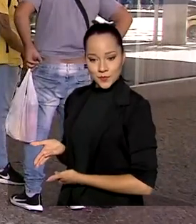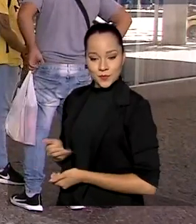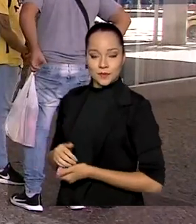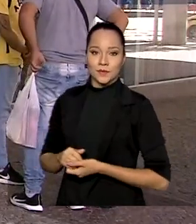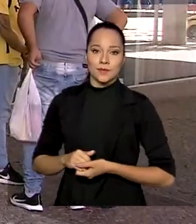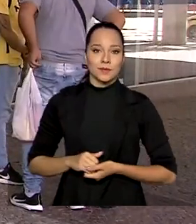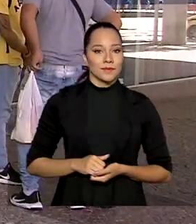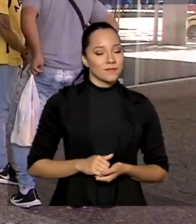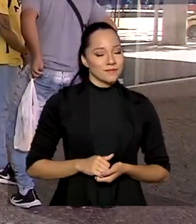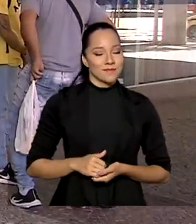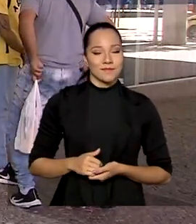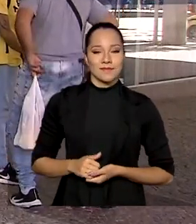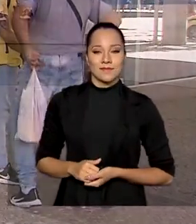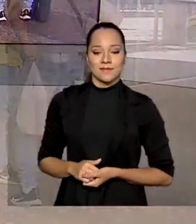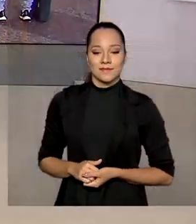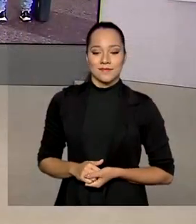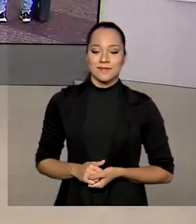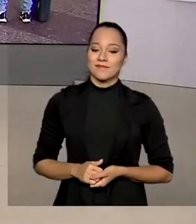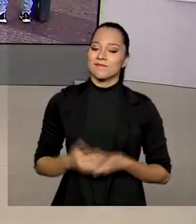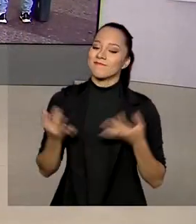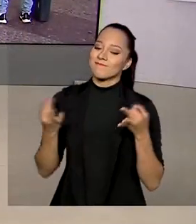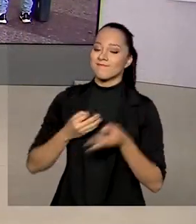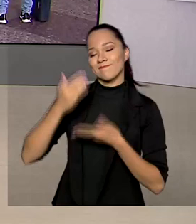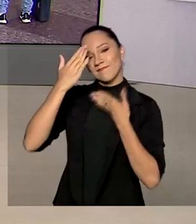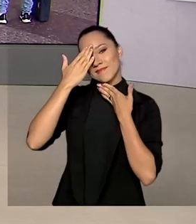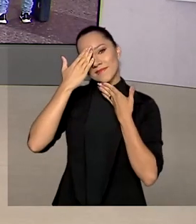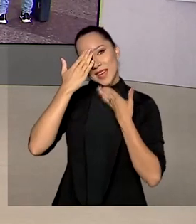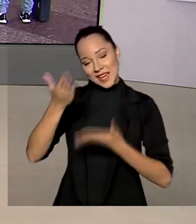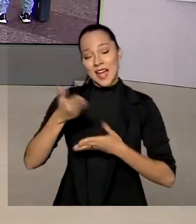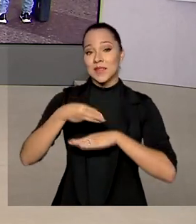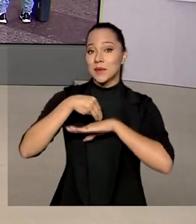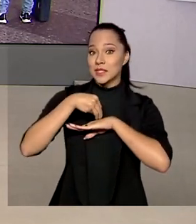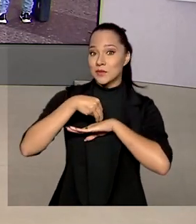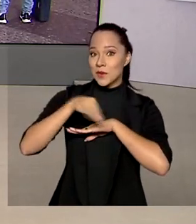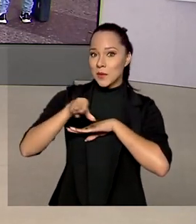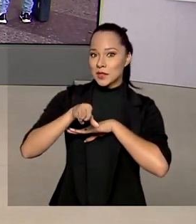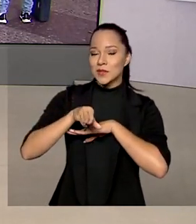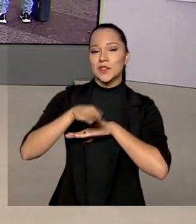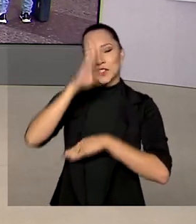auxilio.caixa.gov.br. É com você, Renata. Perfeito, Tiago. Obrigada pelas suas informações direto do Rio de Janeiro.